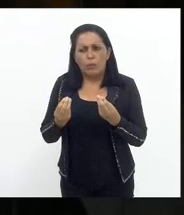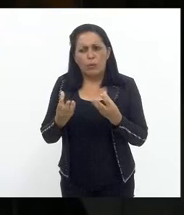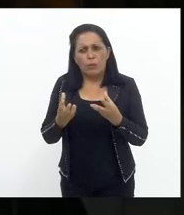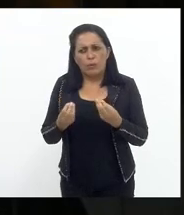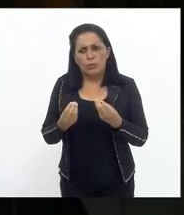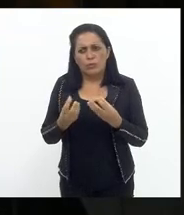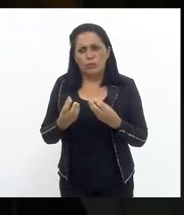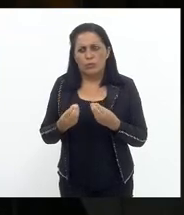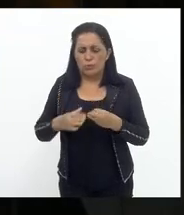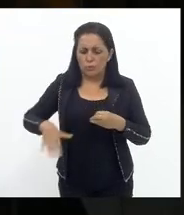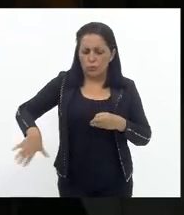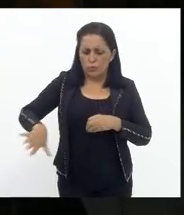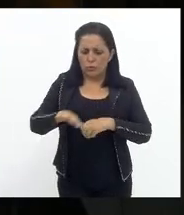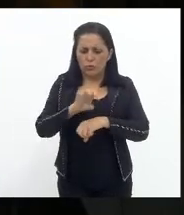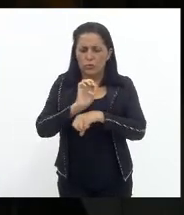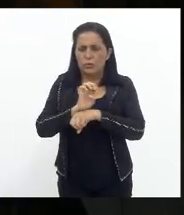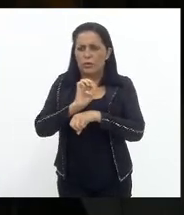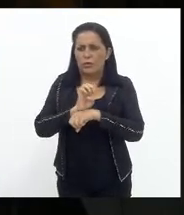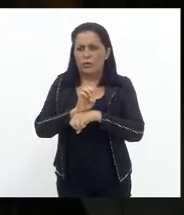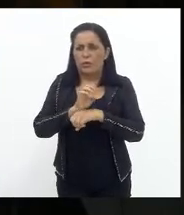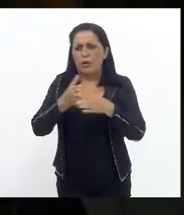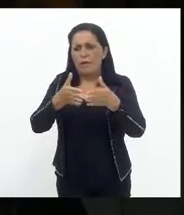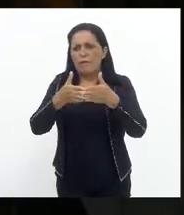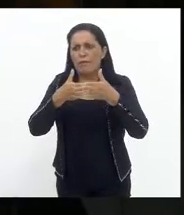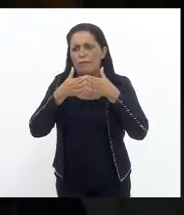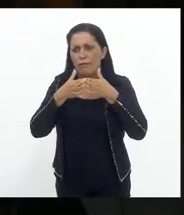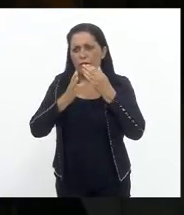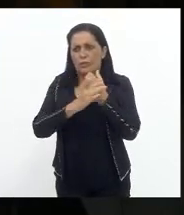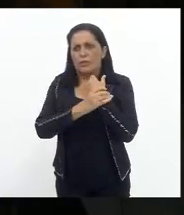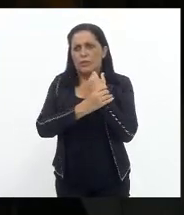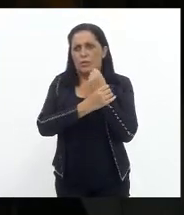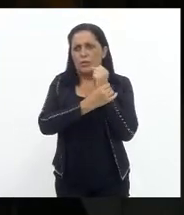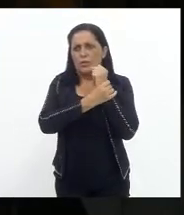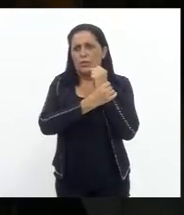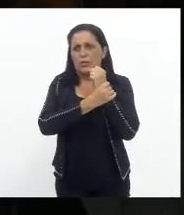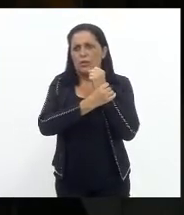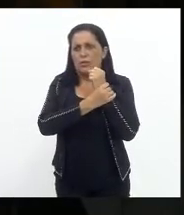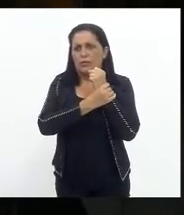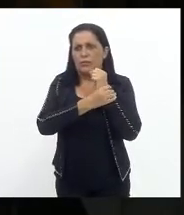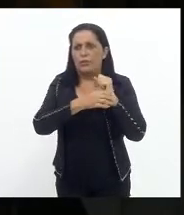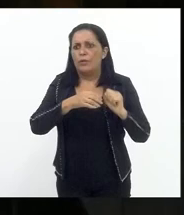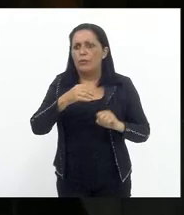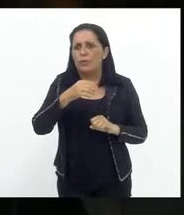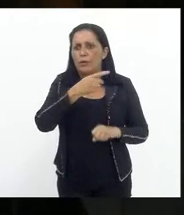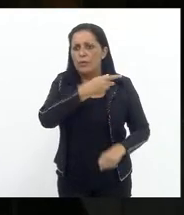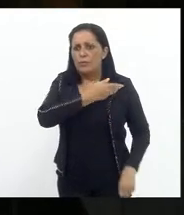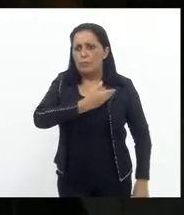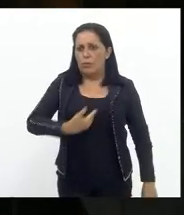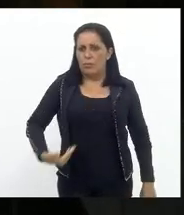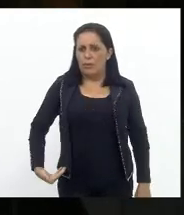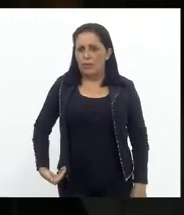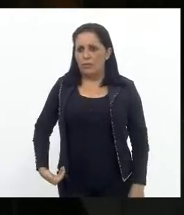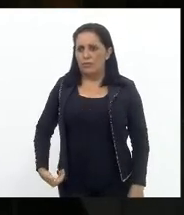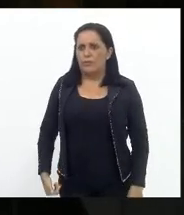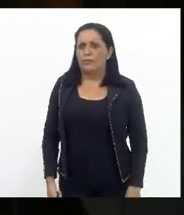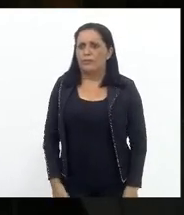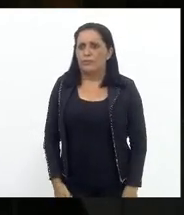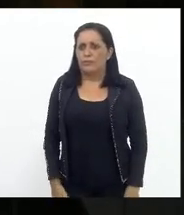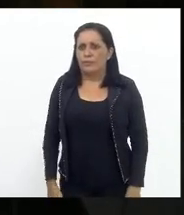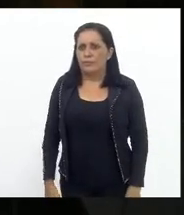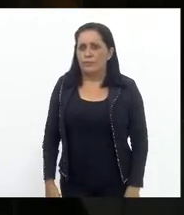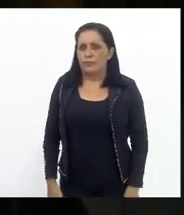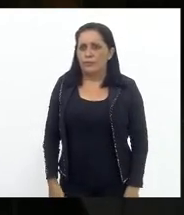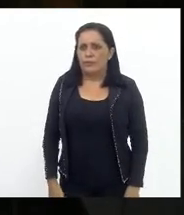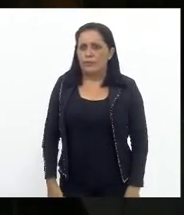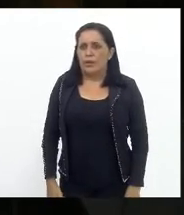Feito esse preâmbulo, queria continuar, deputada Tia Ju, com o tema das blitz.